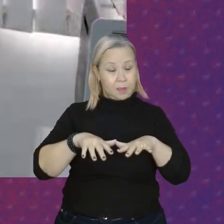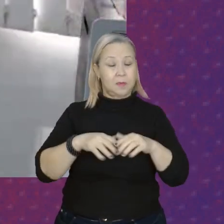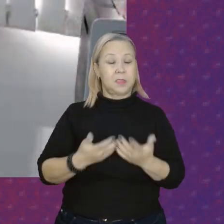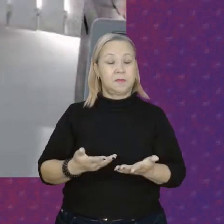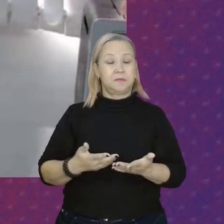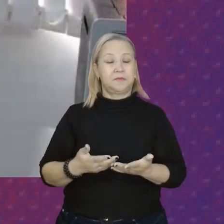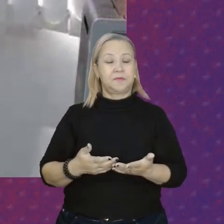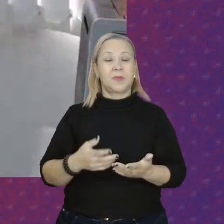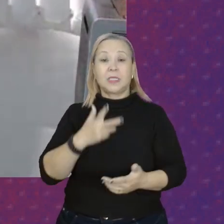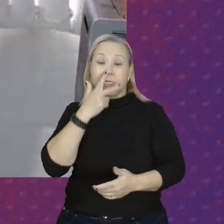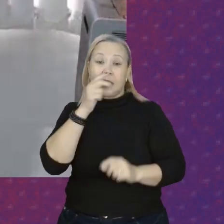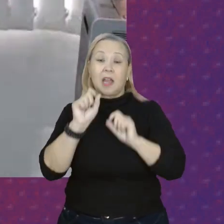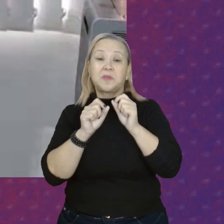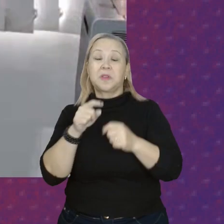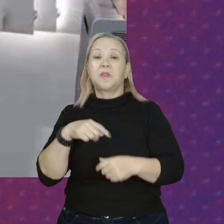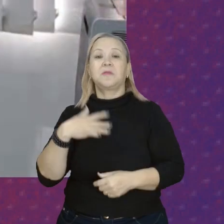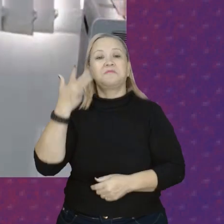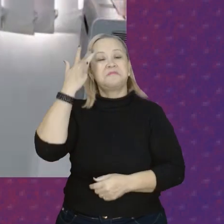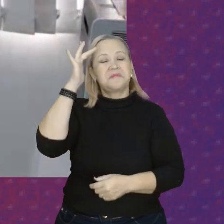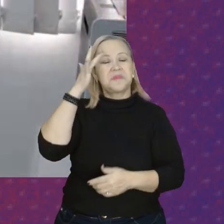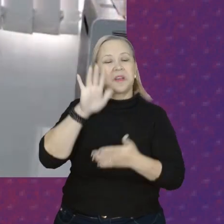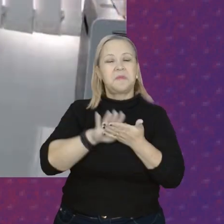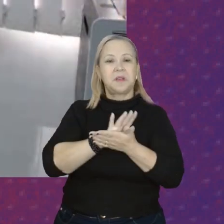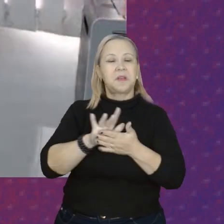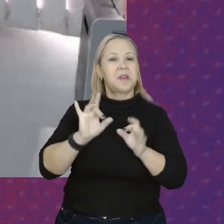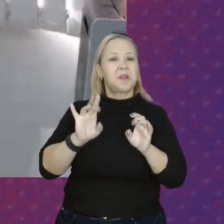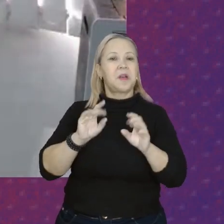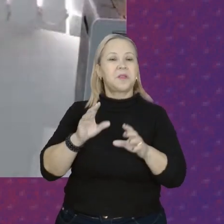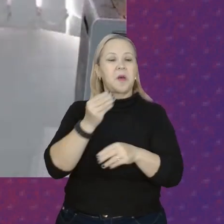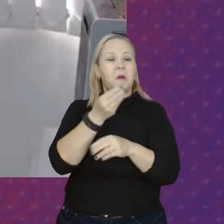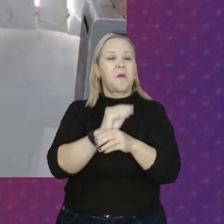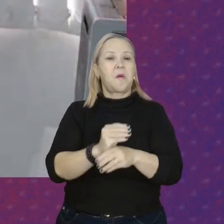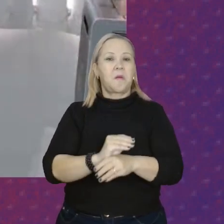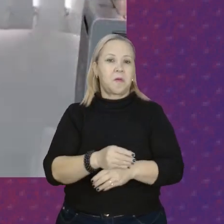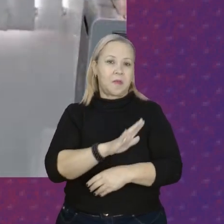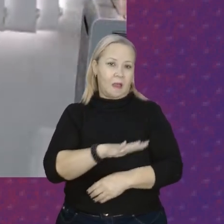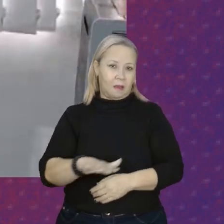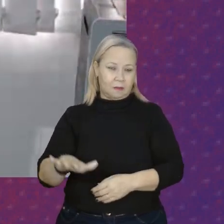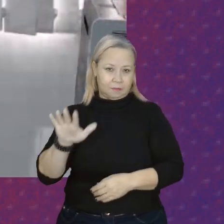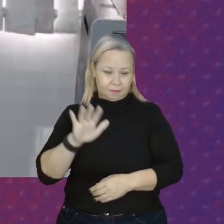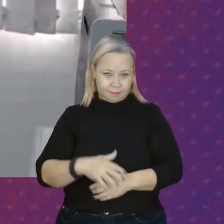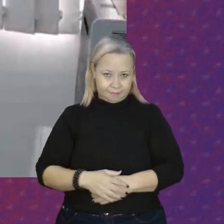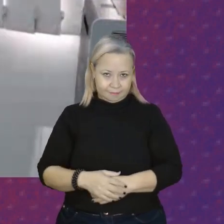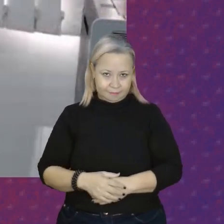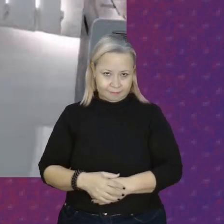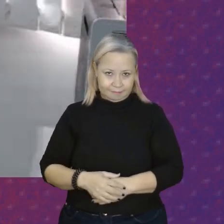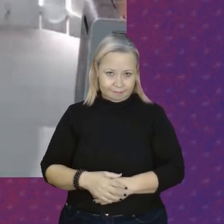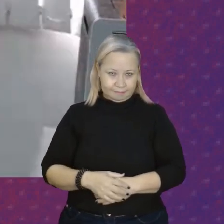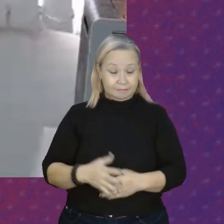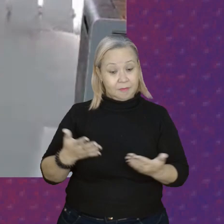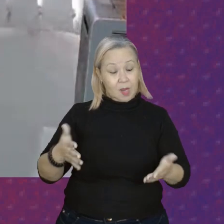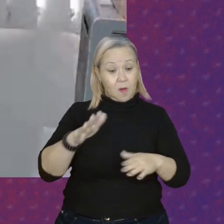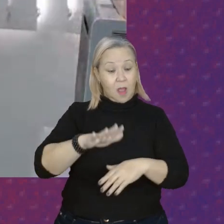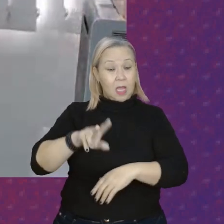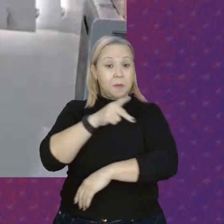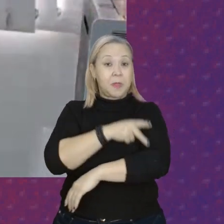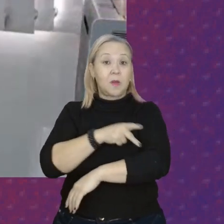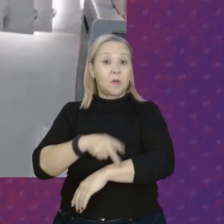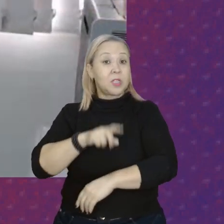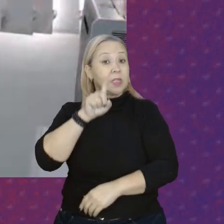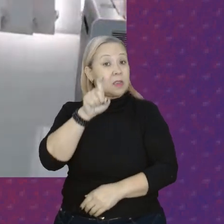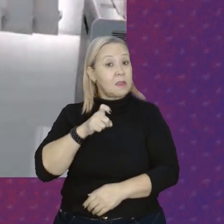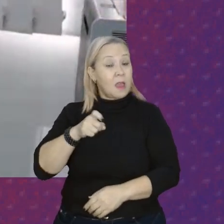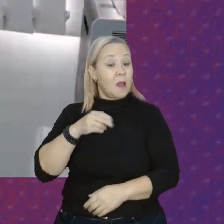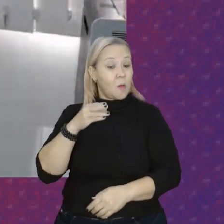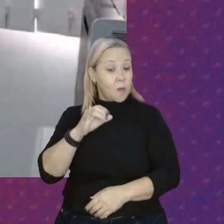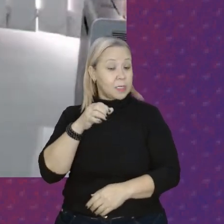técnico-científica, podemos desenvolver, né, a educação, né, ou a própria pedagogia como uma ciência da